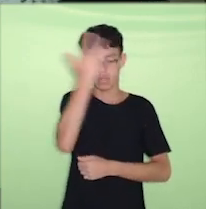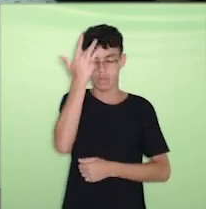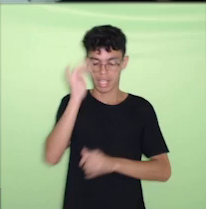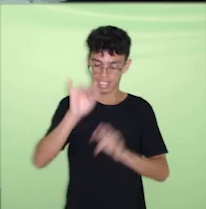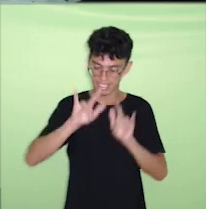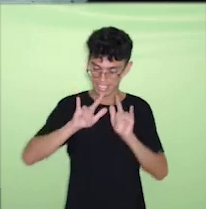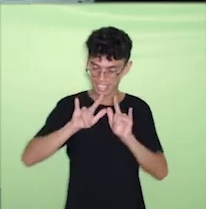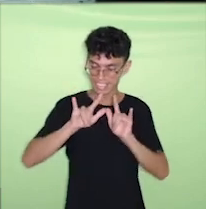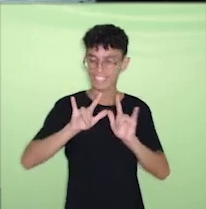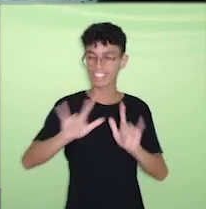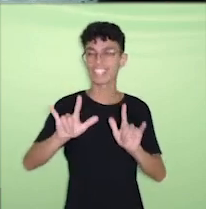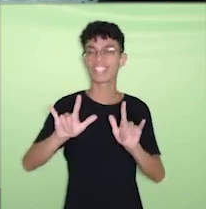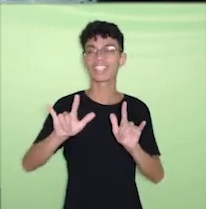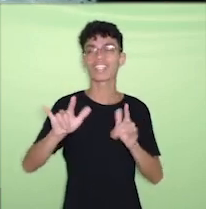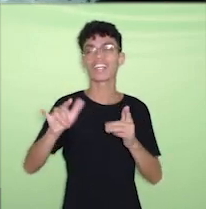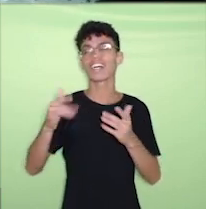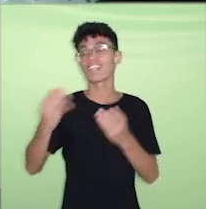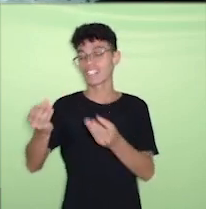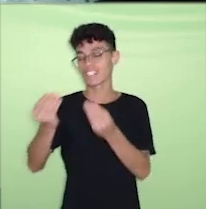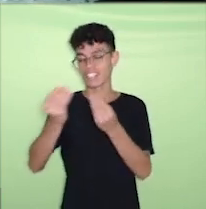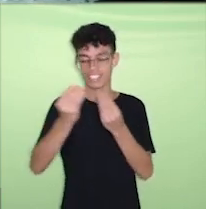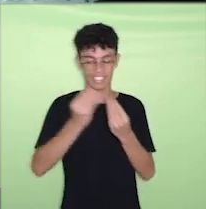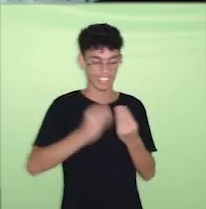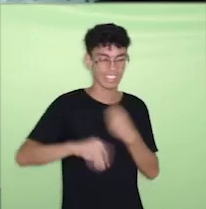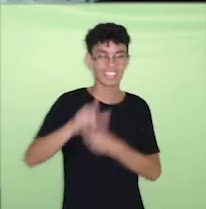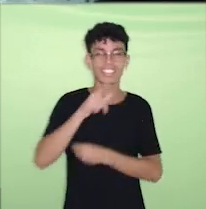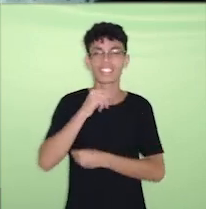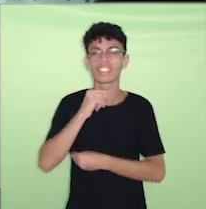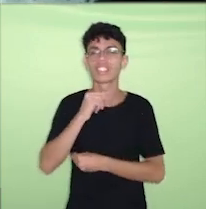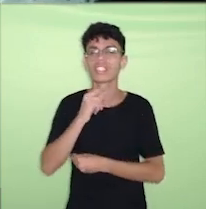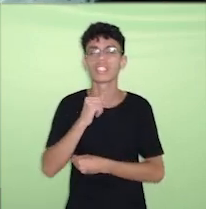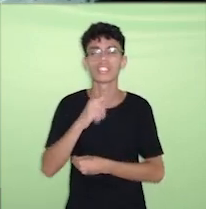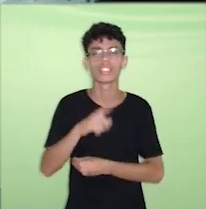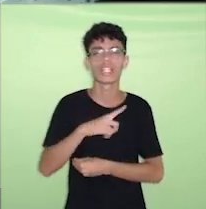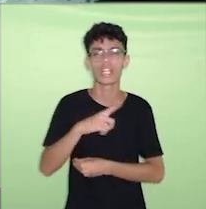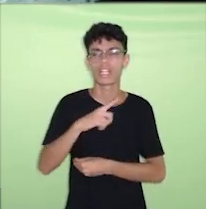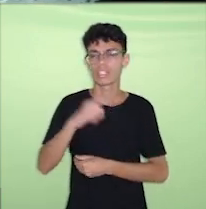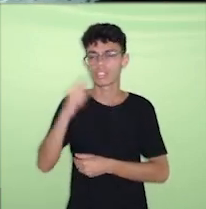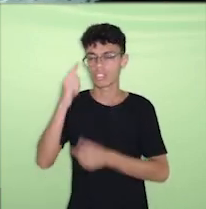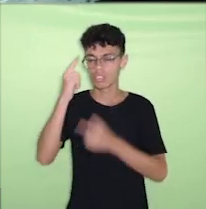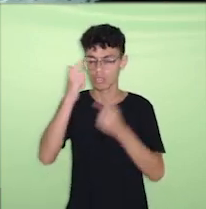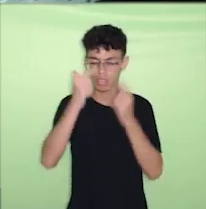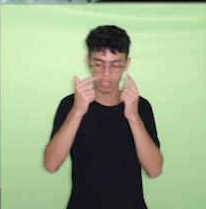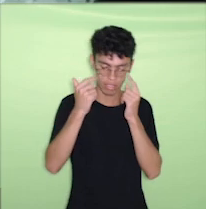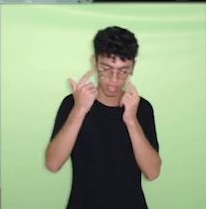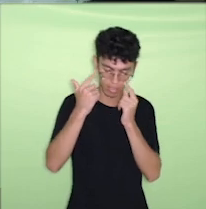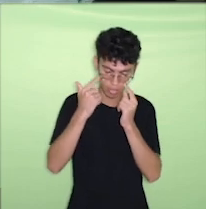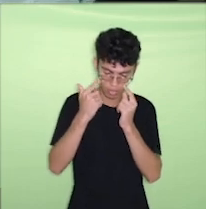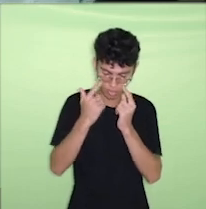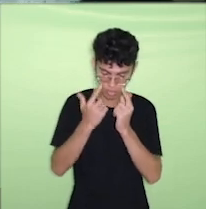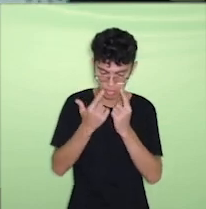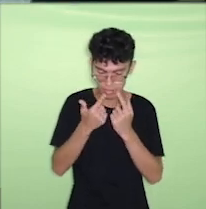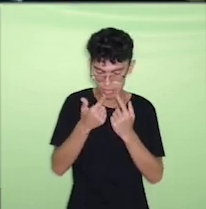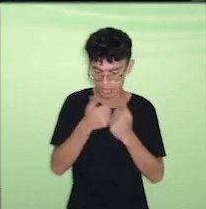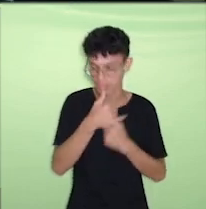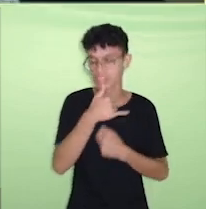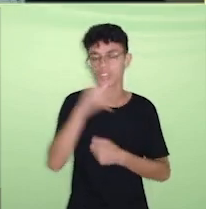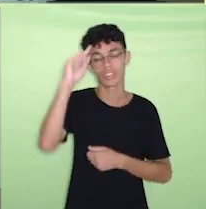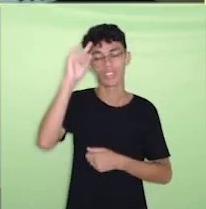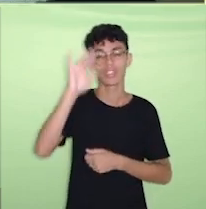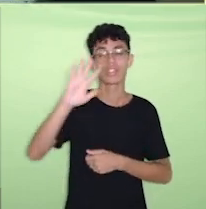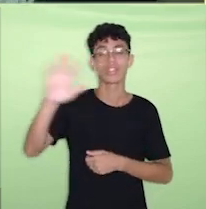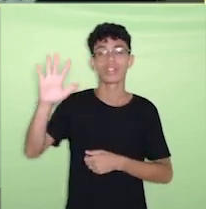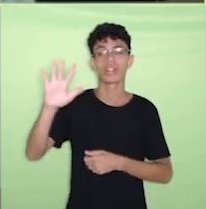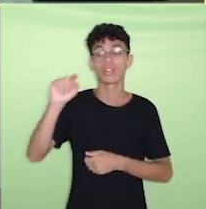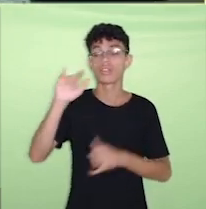dizia, dá-me um pouco de ti, eu tenho sede. Eu tenho os olhos pisados de sonhar. Mas o que